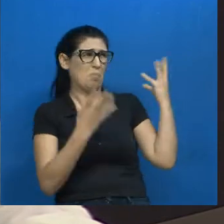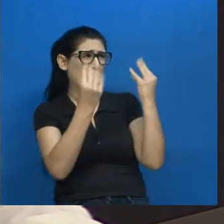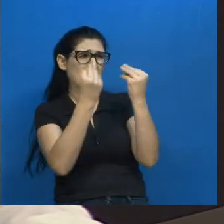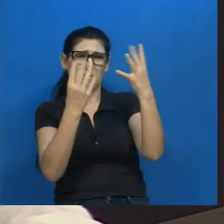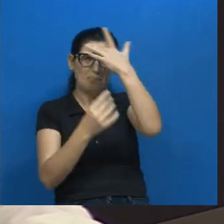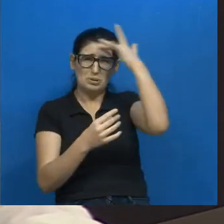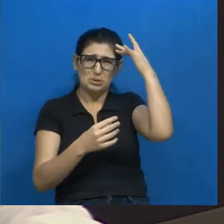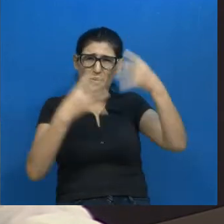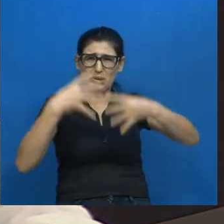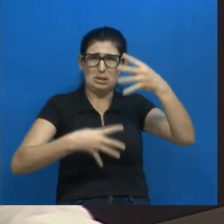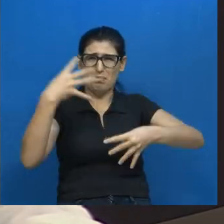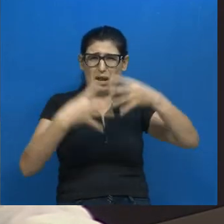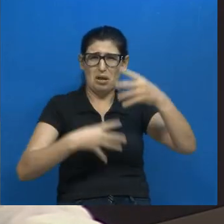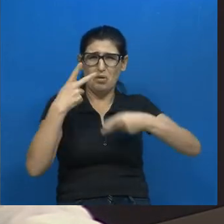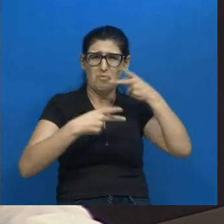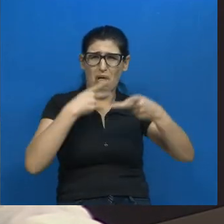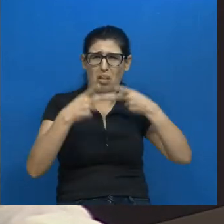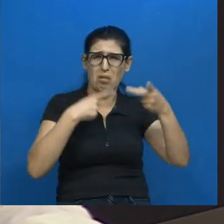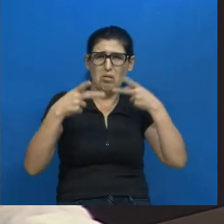Pessoal,